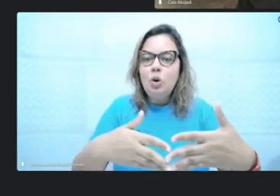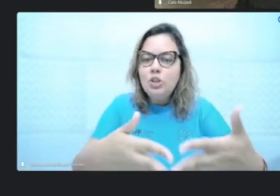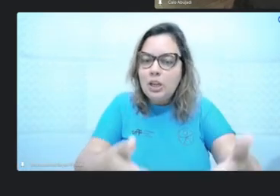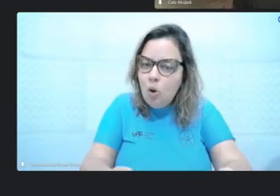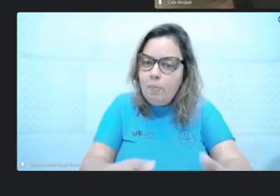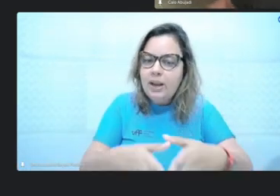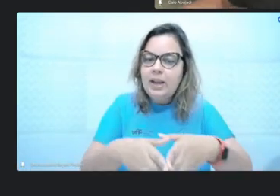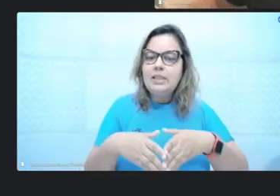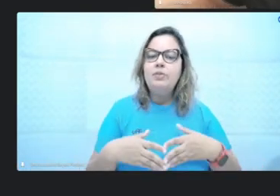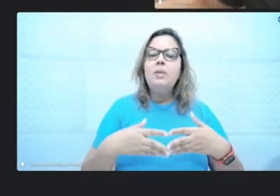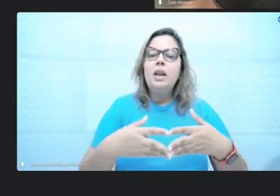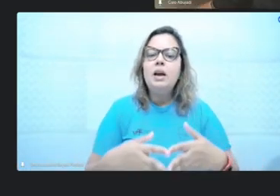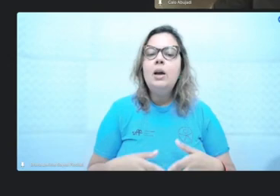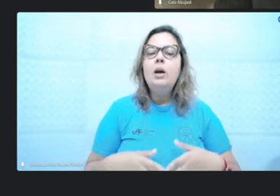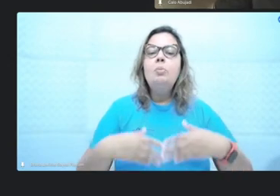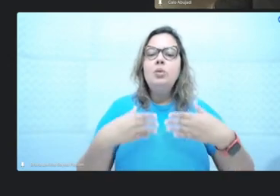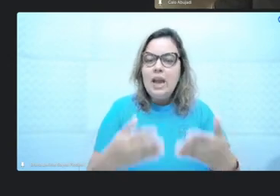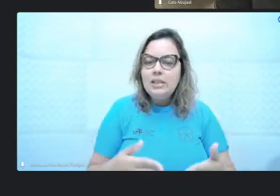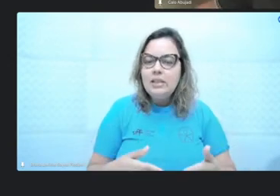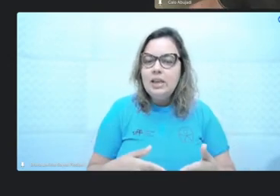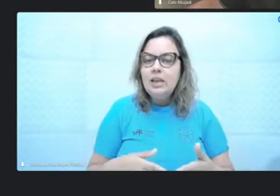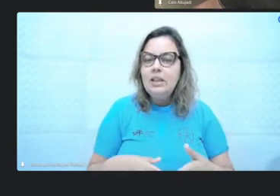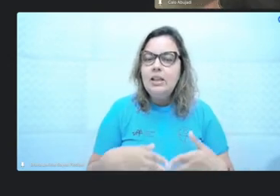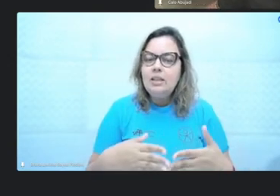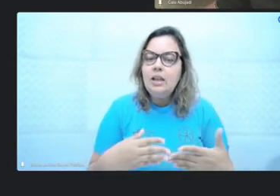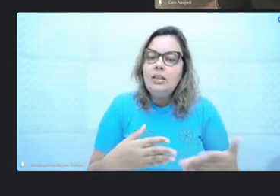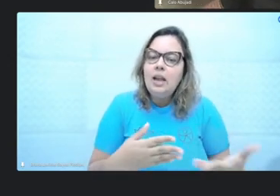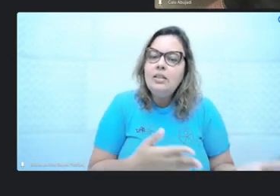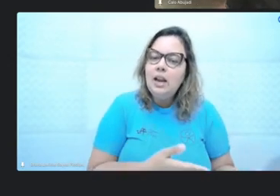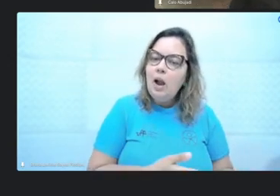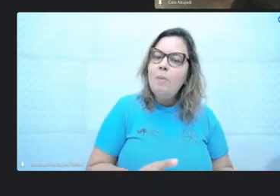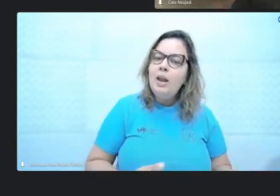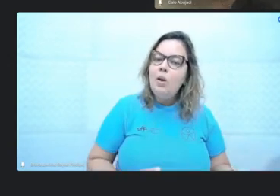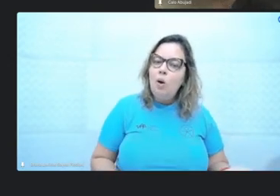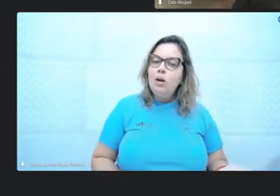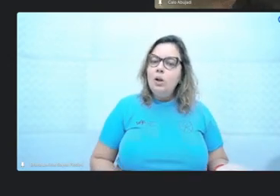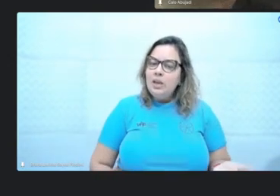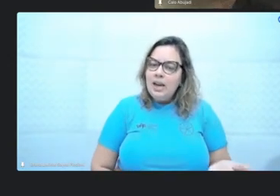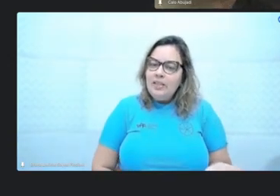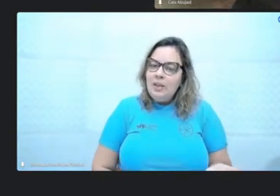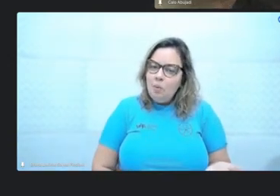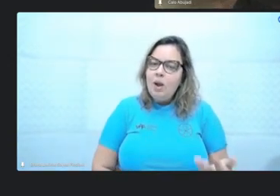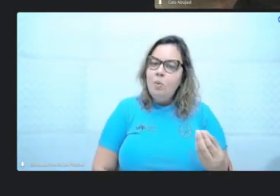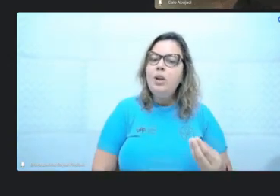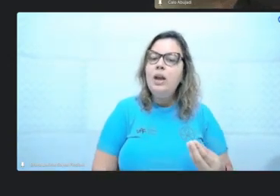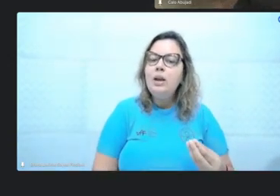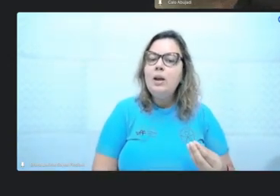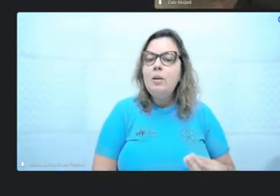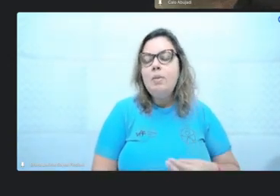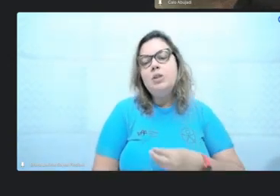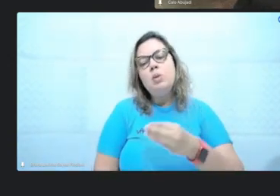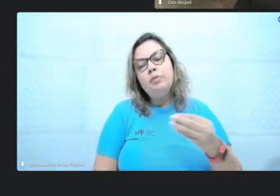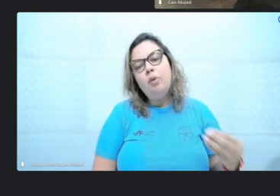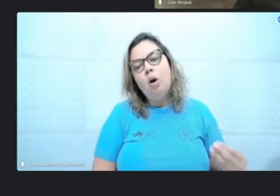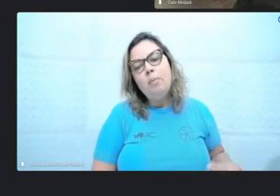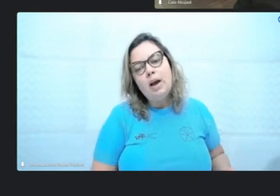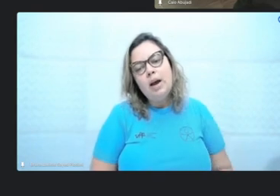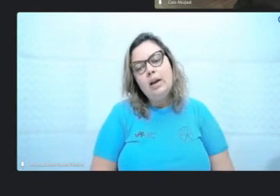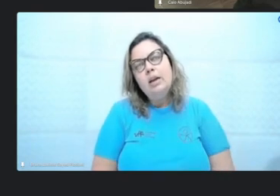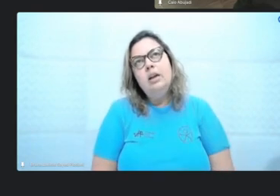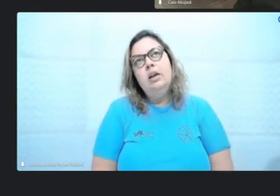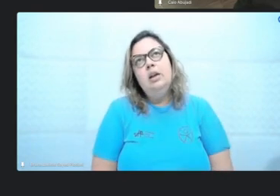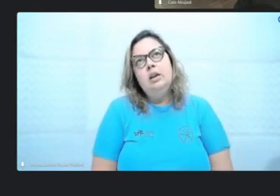eixo norteador para que essa família pudesse tentar entregar o melhor? Eu sei que cada um é um, né? Mas, de uma